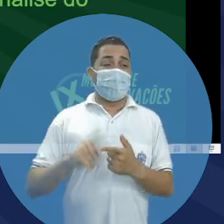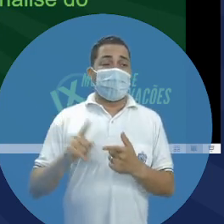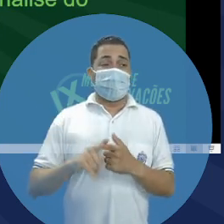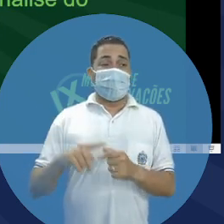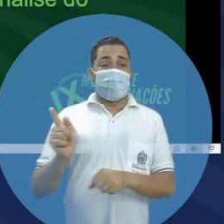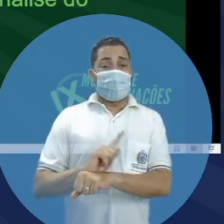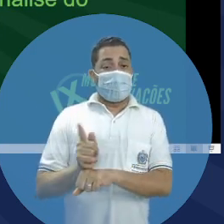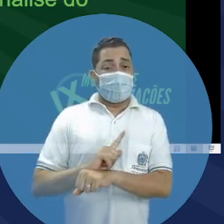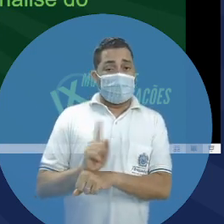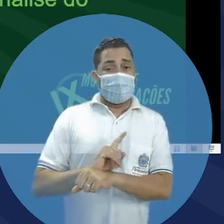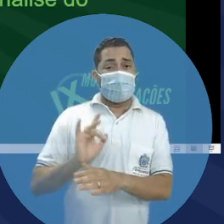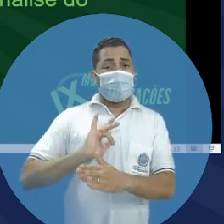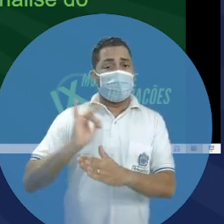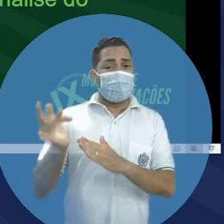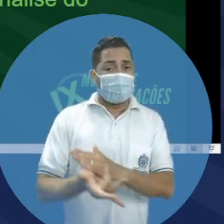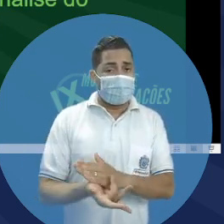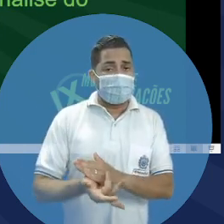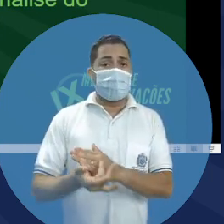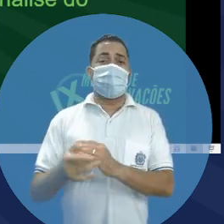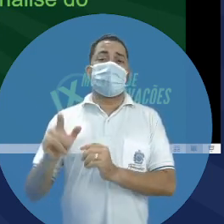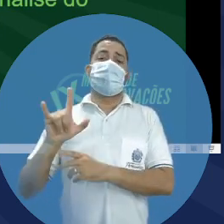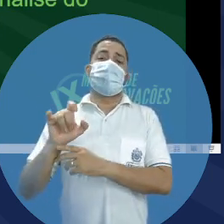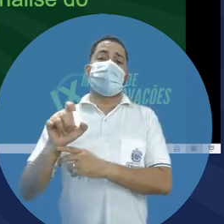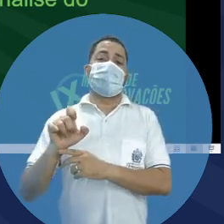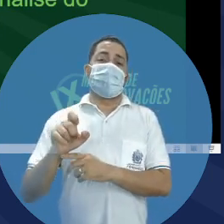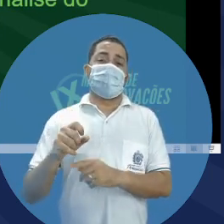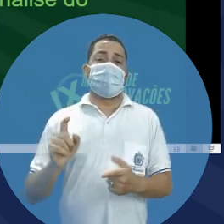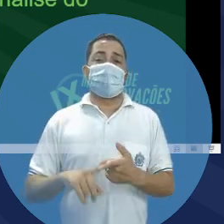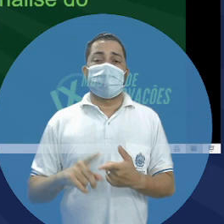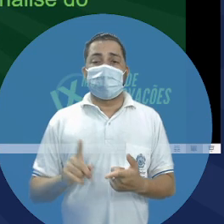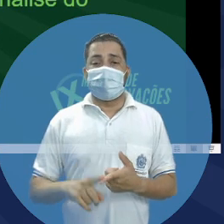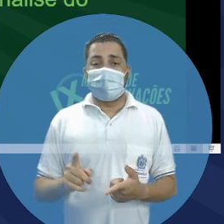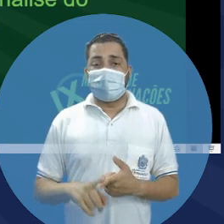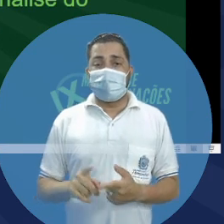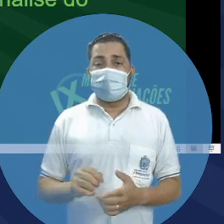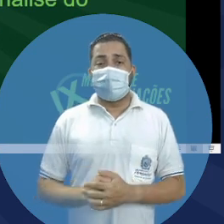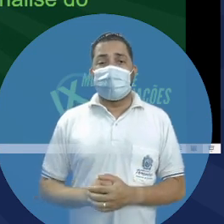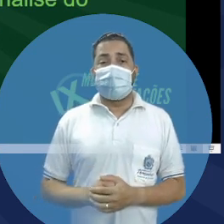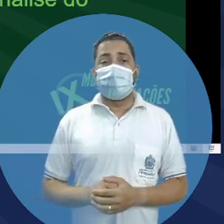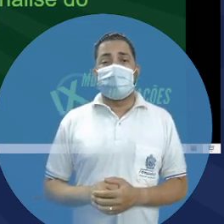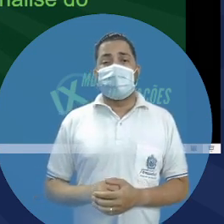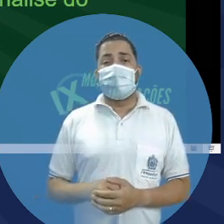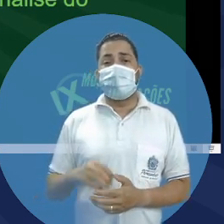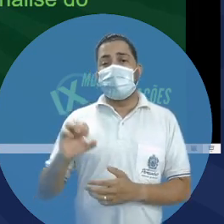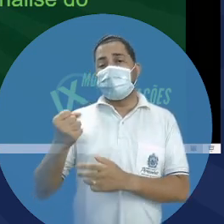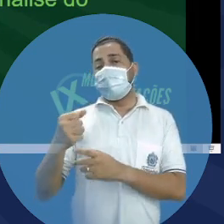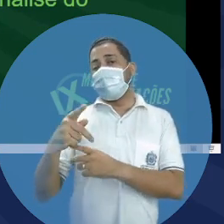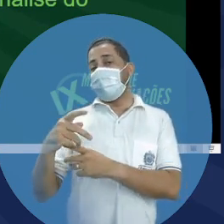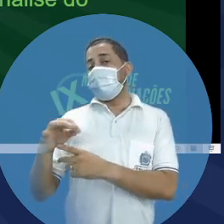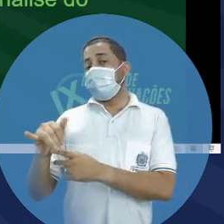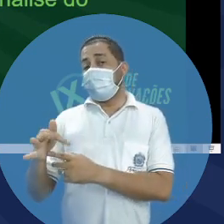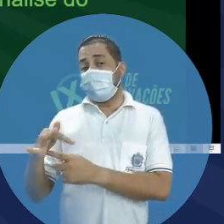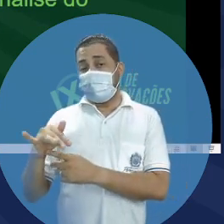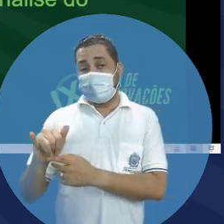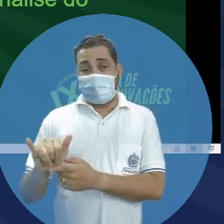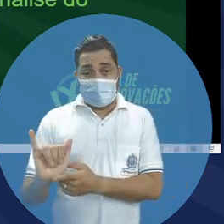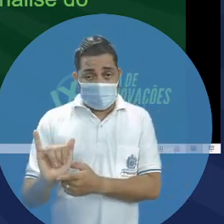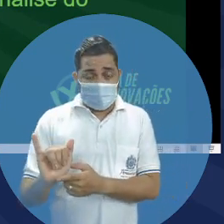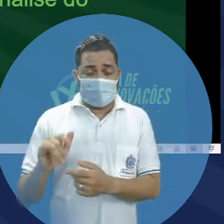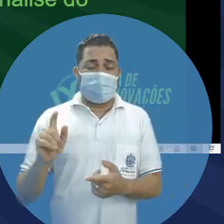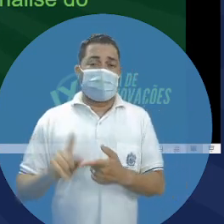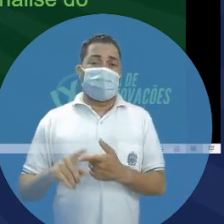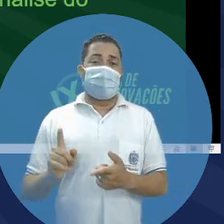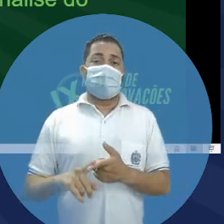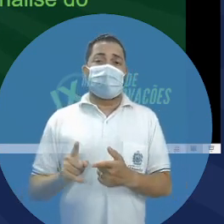tanto o Instagram quanto perfil do Spotify, quanto possibilidades de